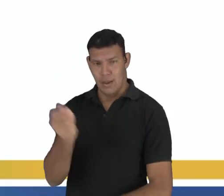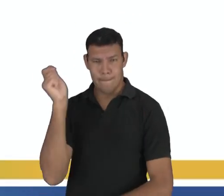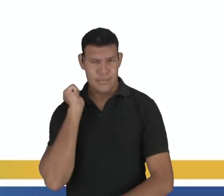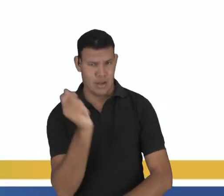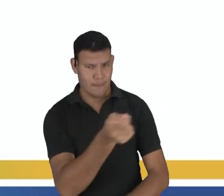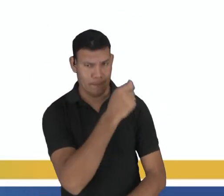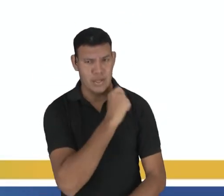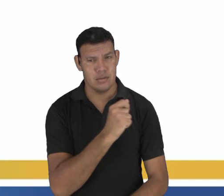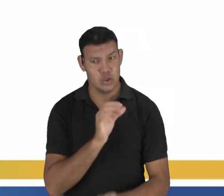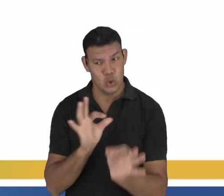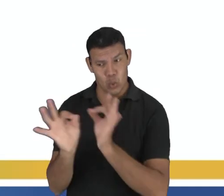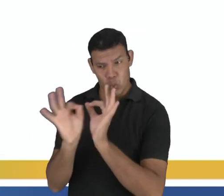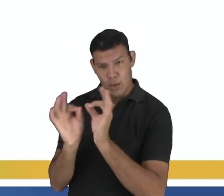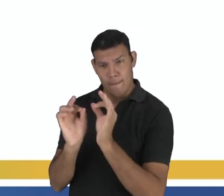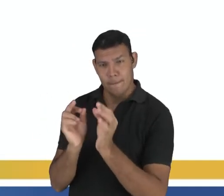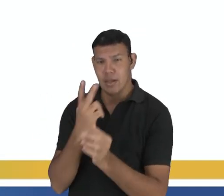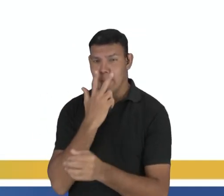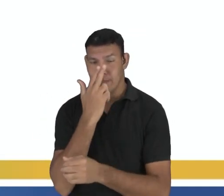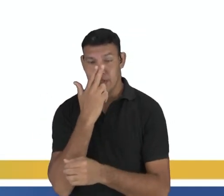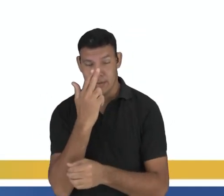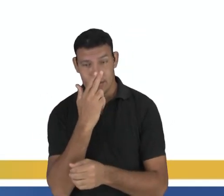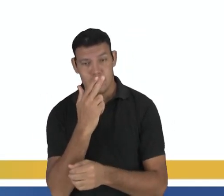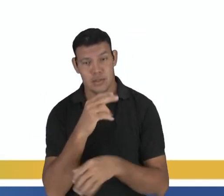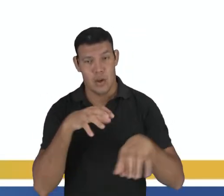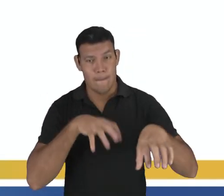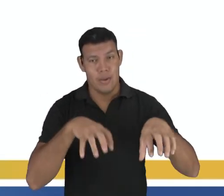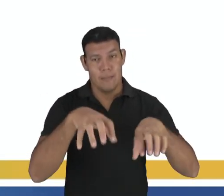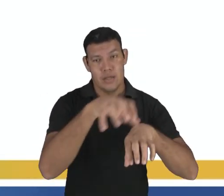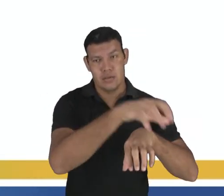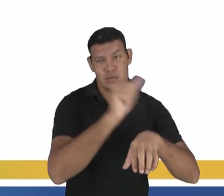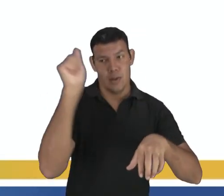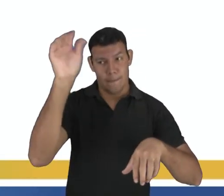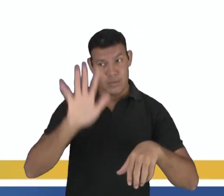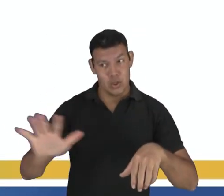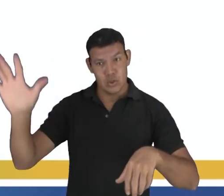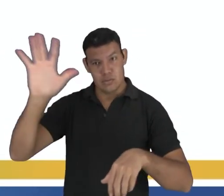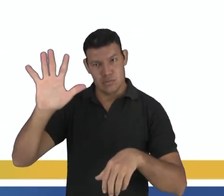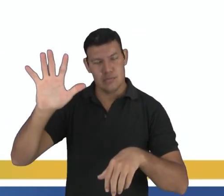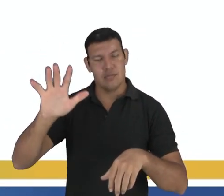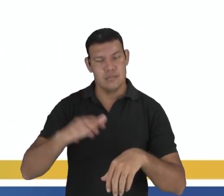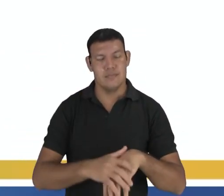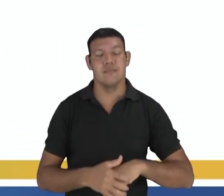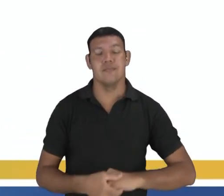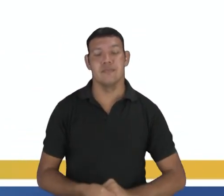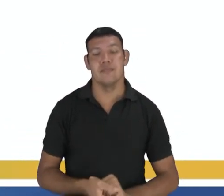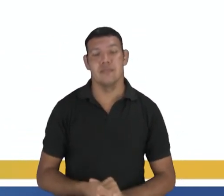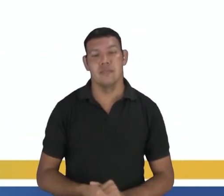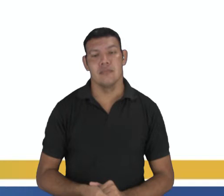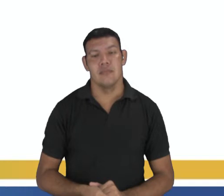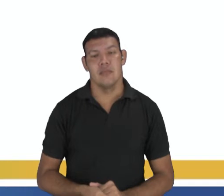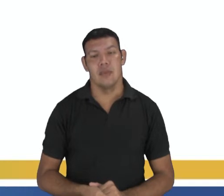uma organização parecida com as aldeias africanas, que eram de onde esses